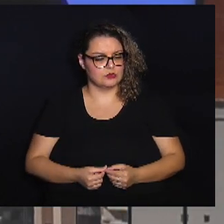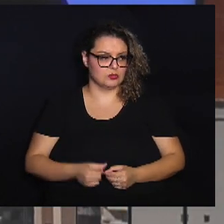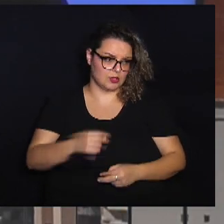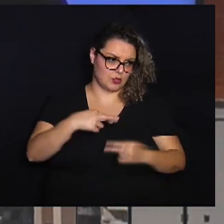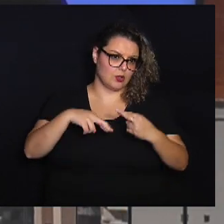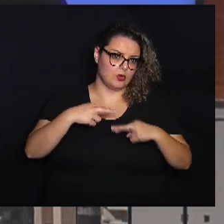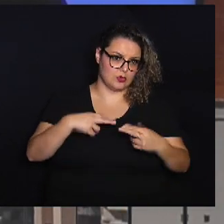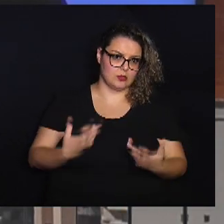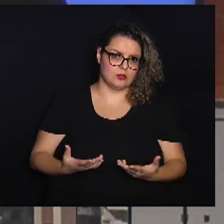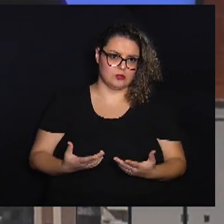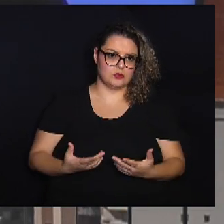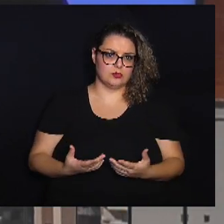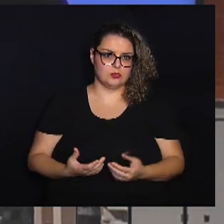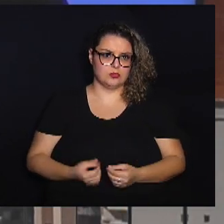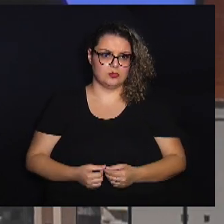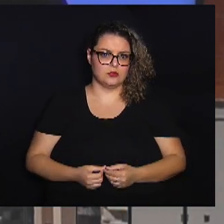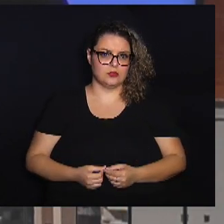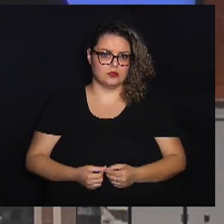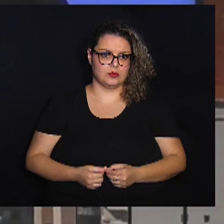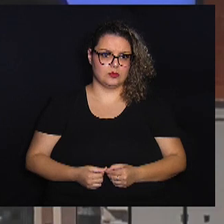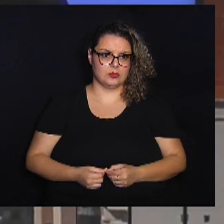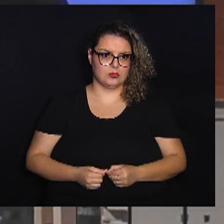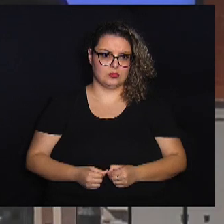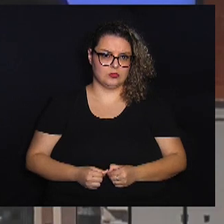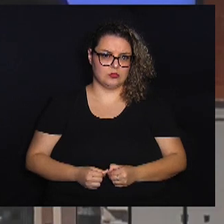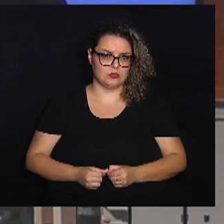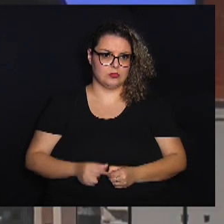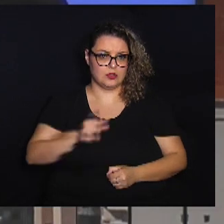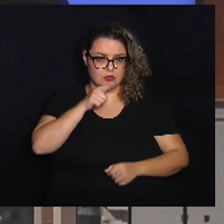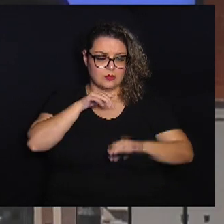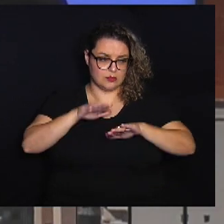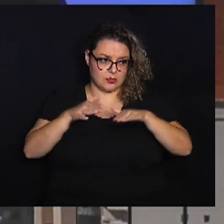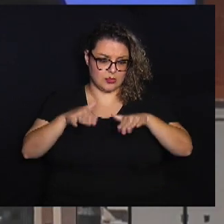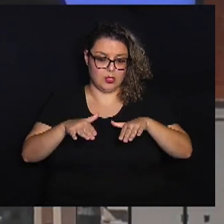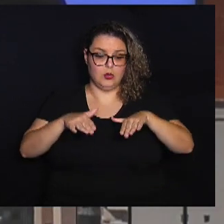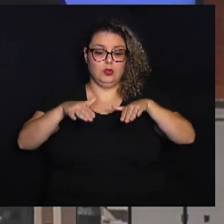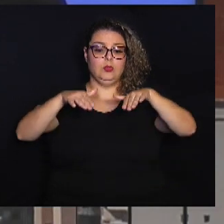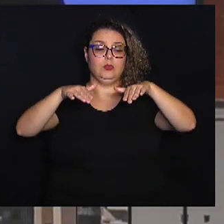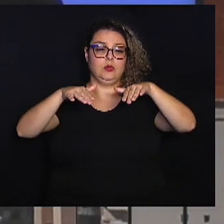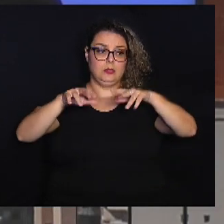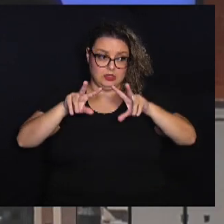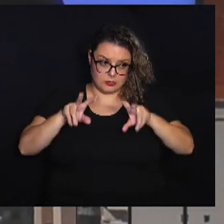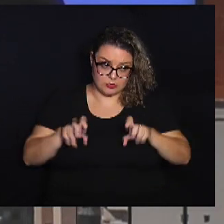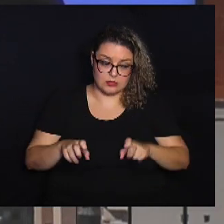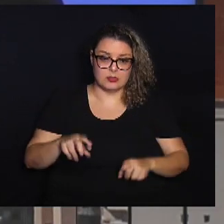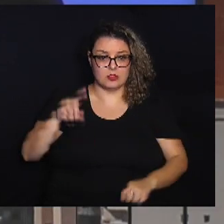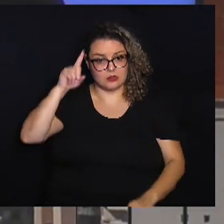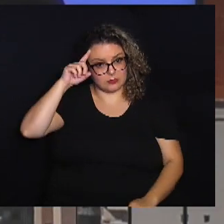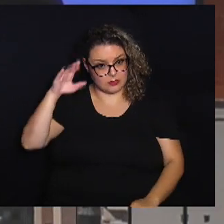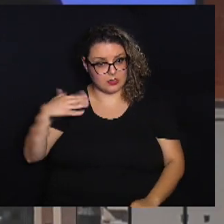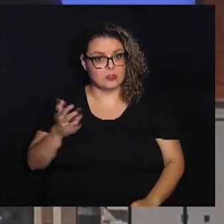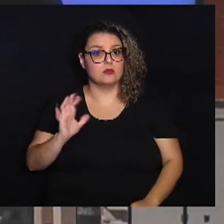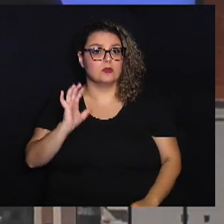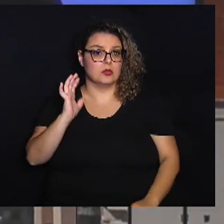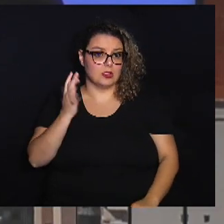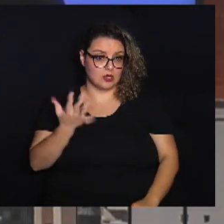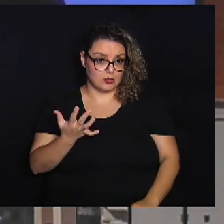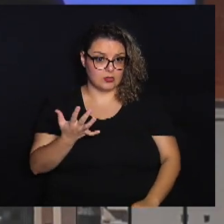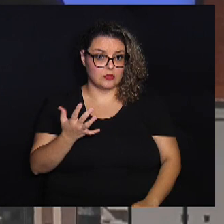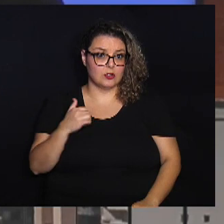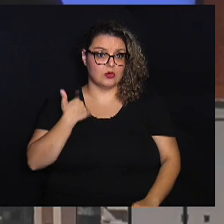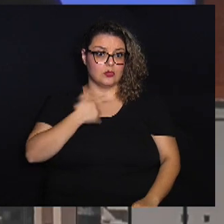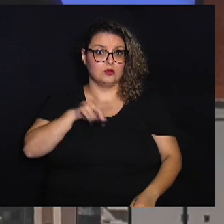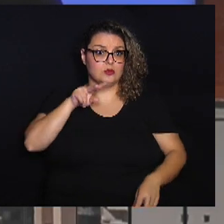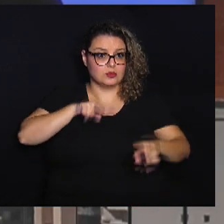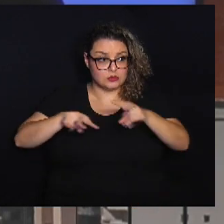da subida do nível dos oceanos, que isso também é um tema que está presente, está acontecendo aos nossos